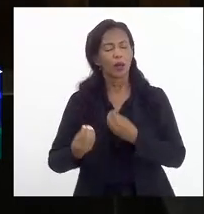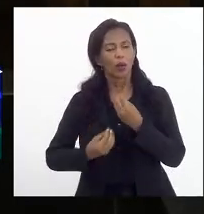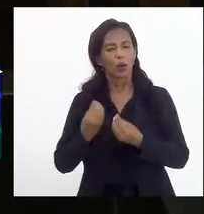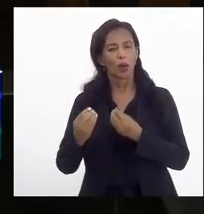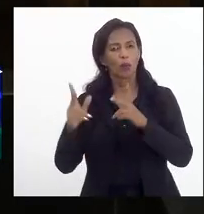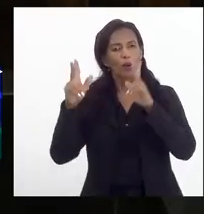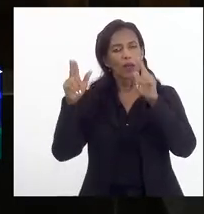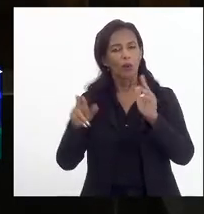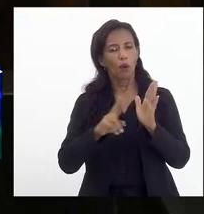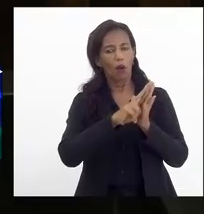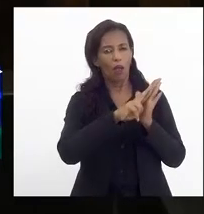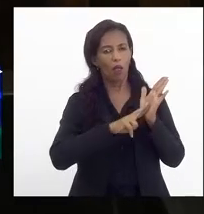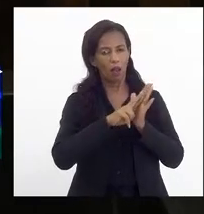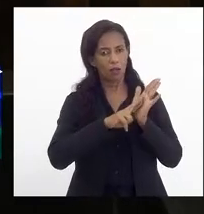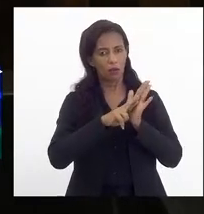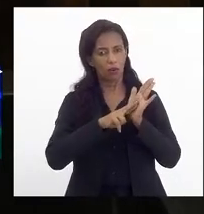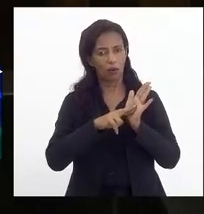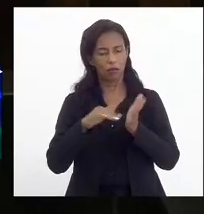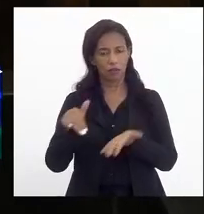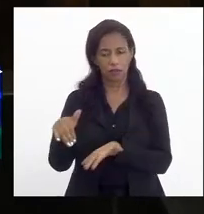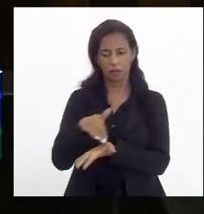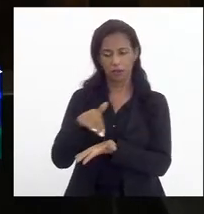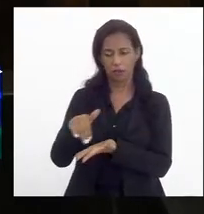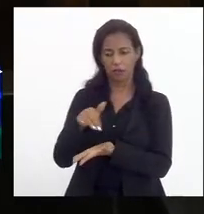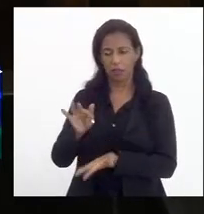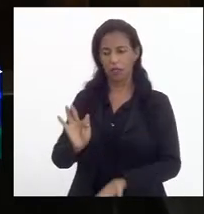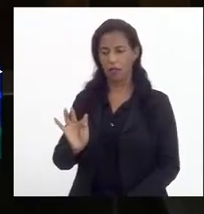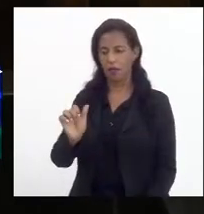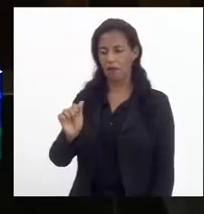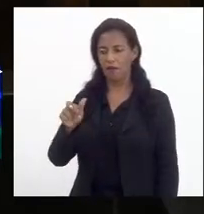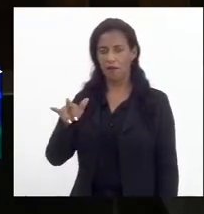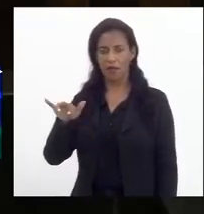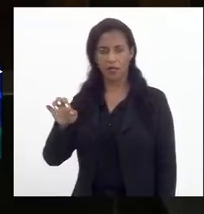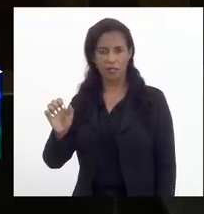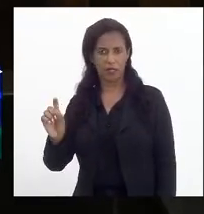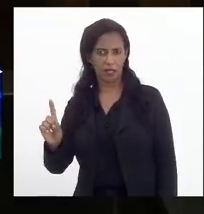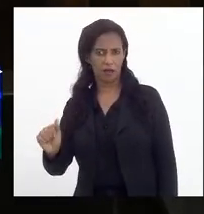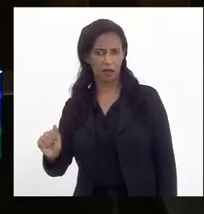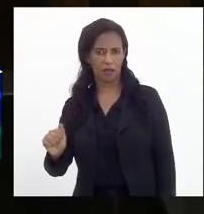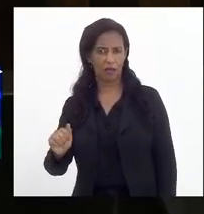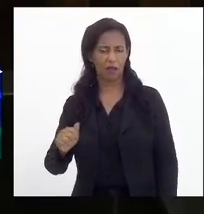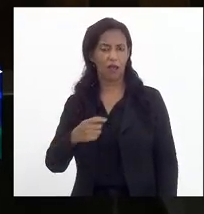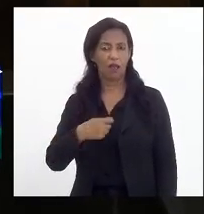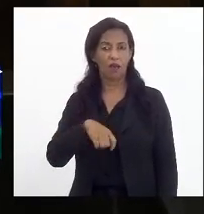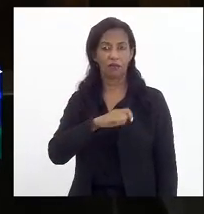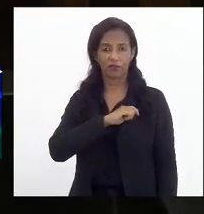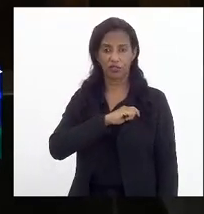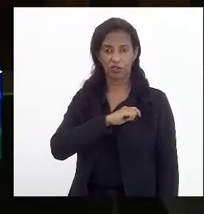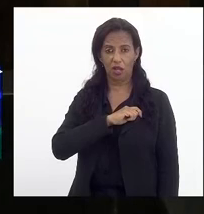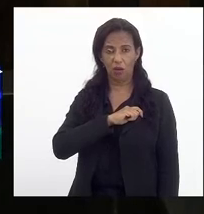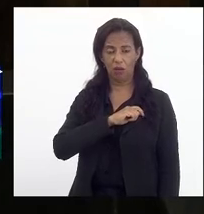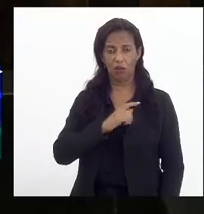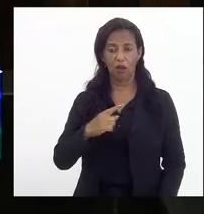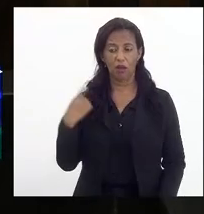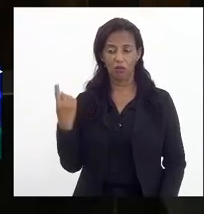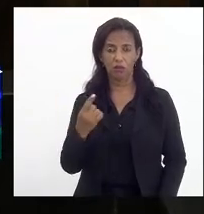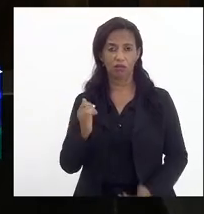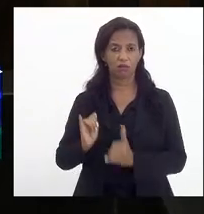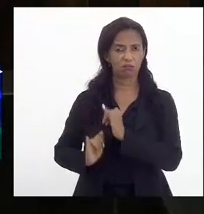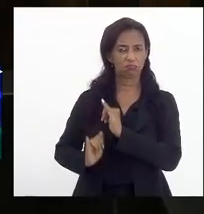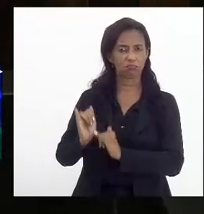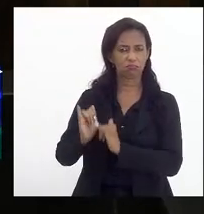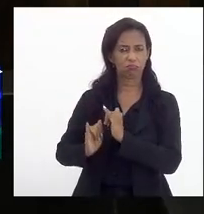diz um relatório da Secretaria de Fazenda ao regime de recuperação fiscal a nossa indústria